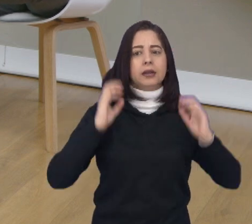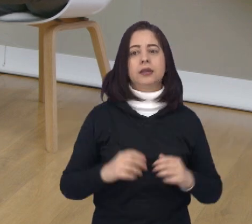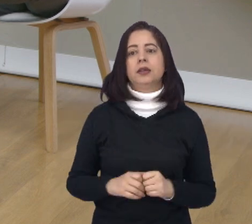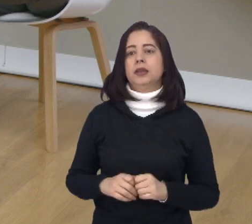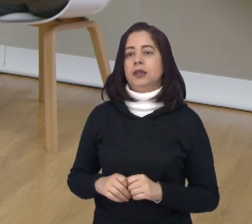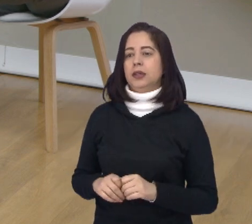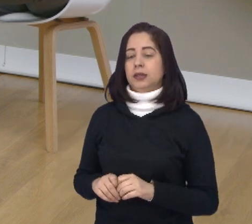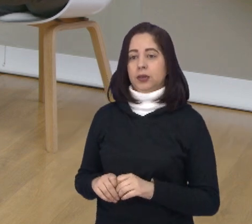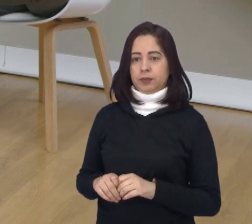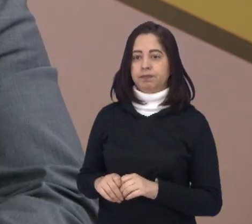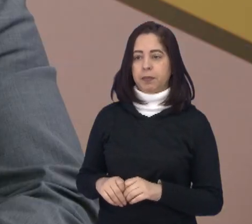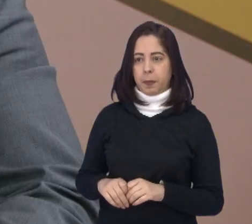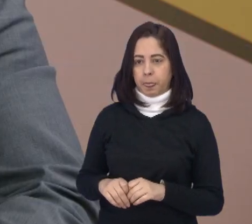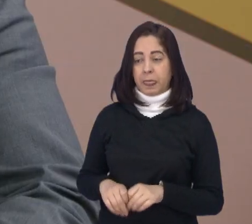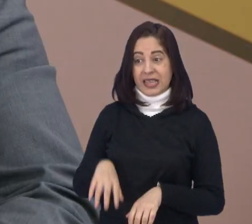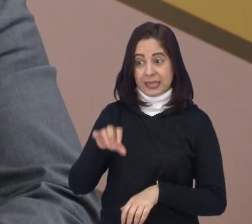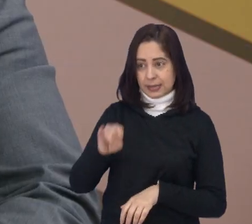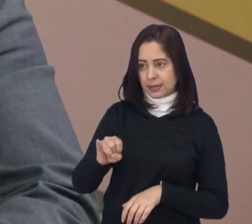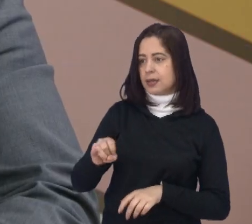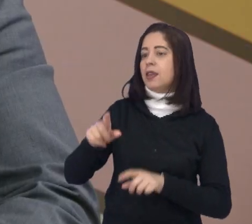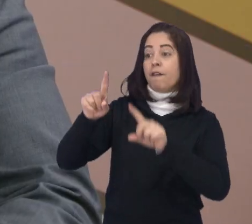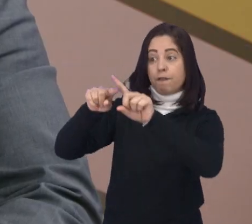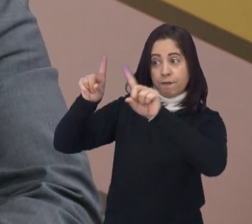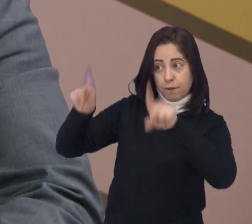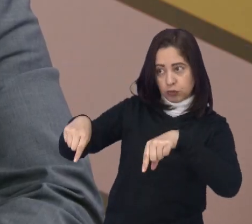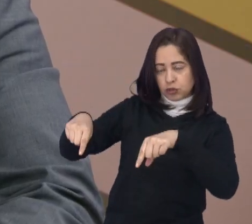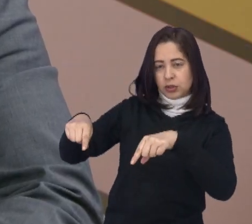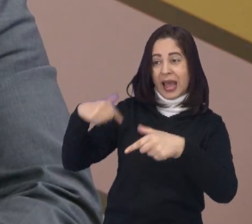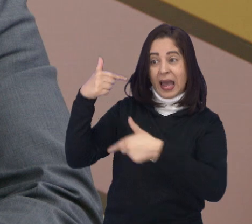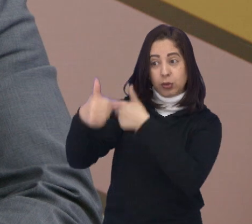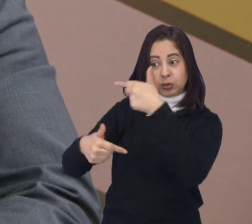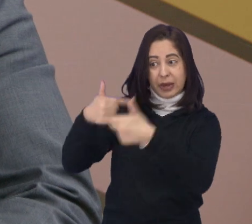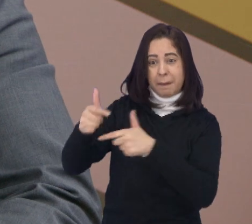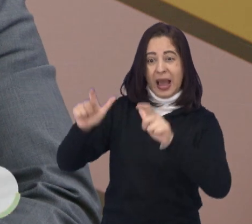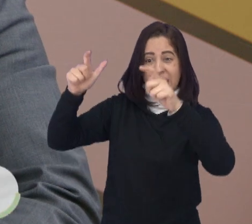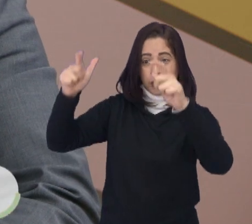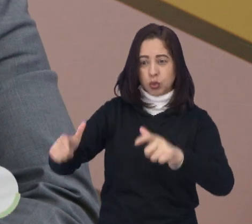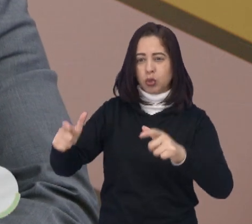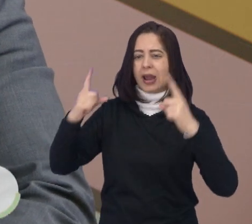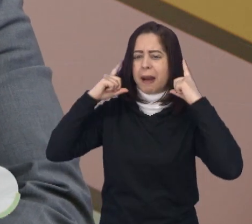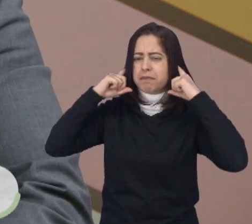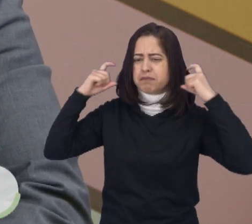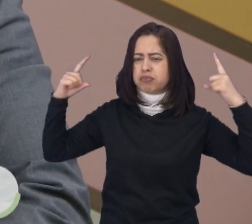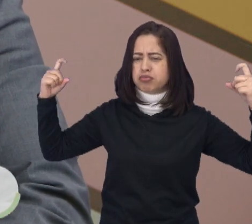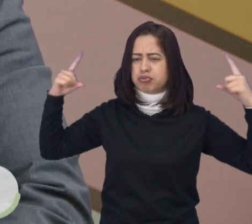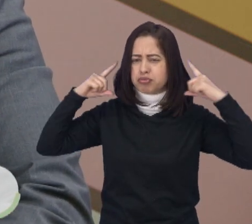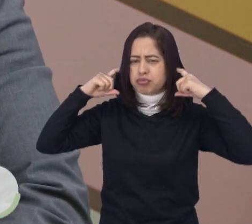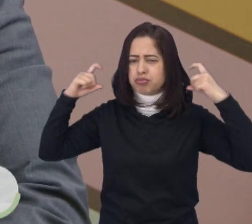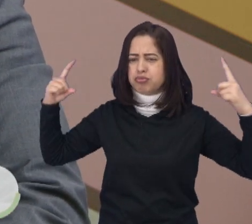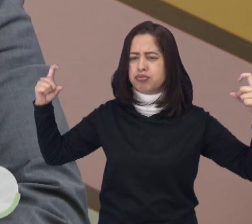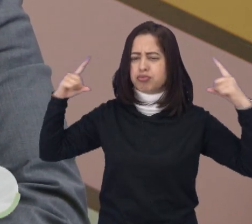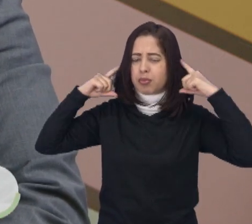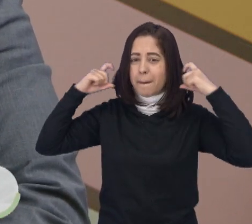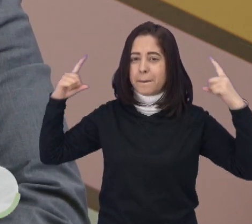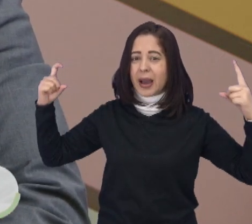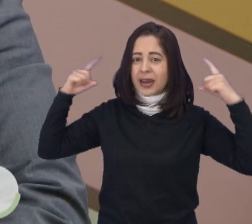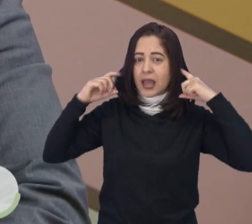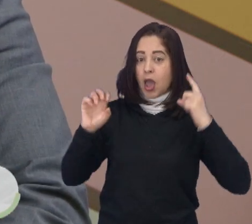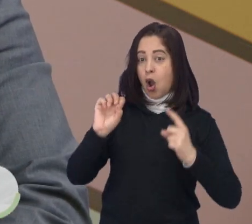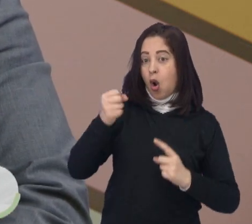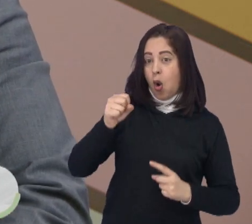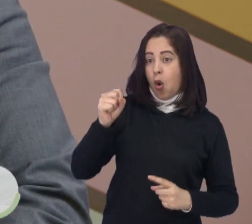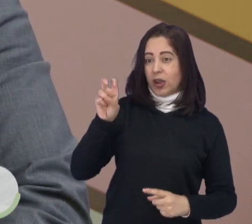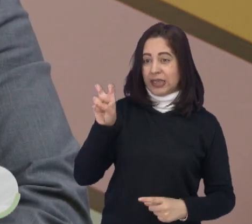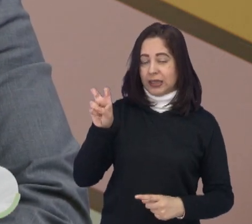Todo colaborador que está exposto a um ruído elevado, o que é um ruído elevado? Tá? É um ruído que está acima aí de